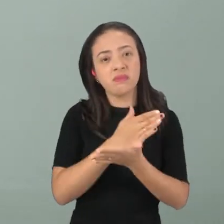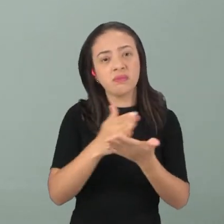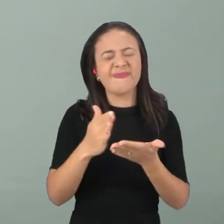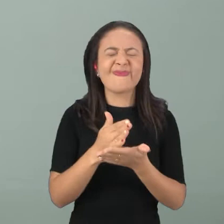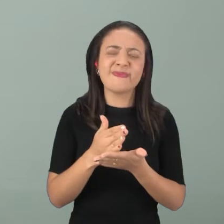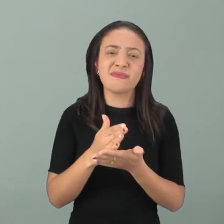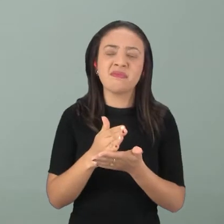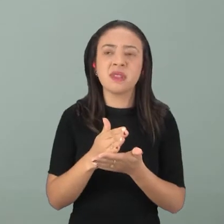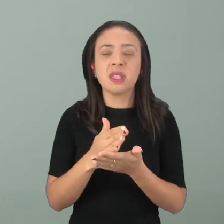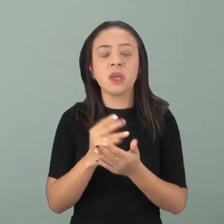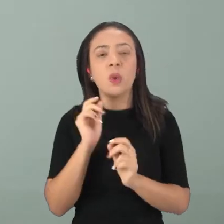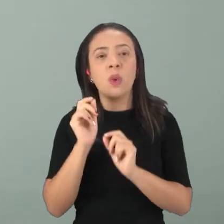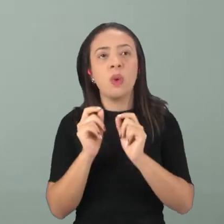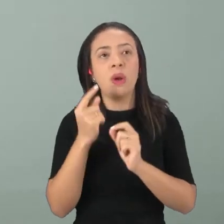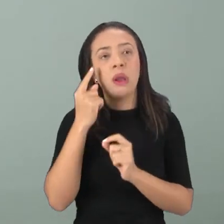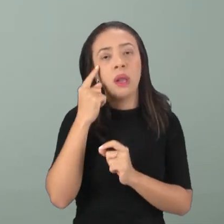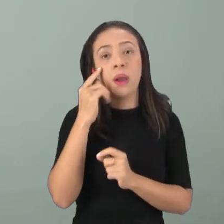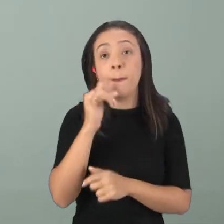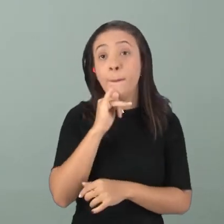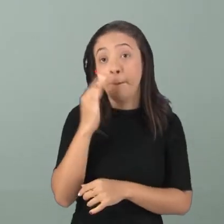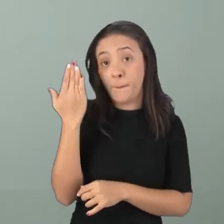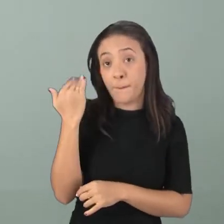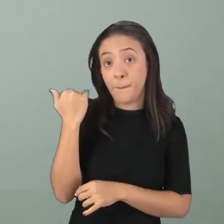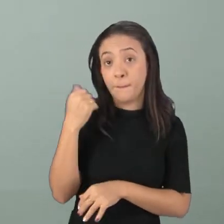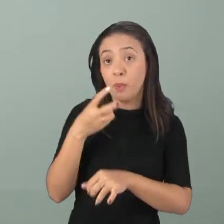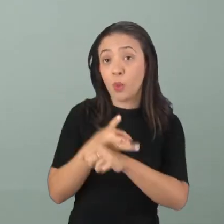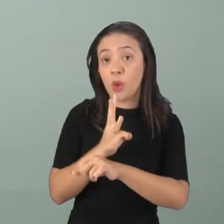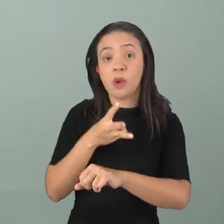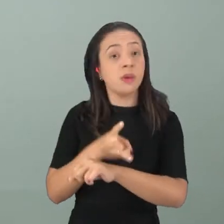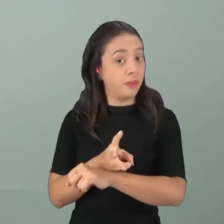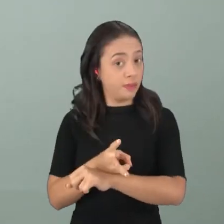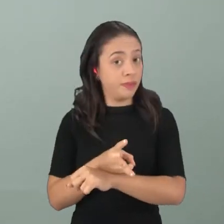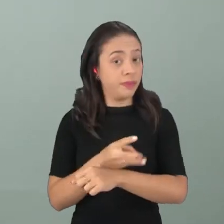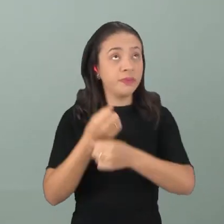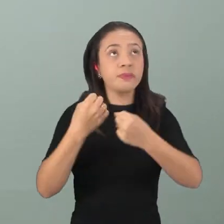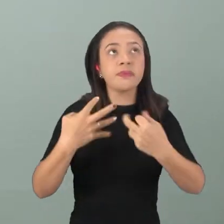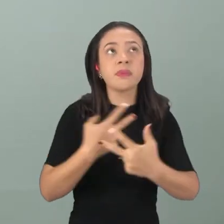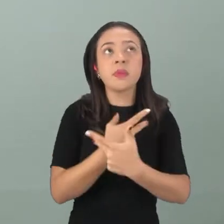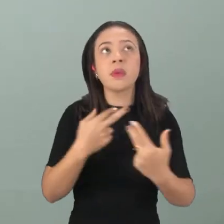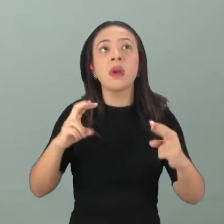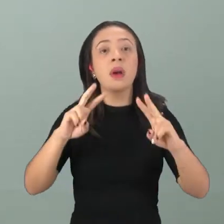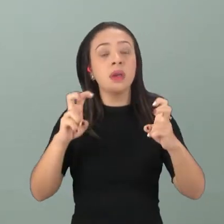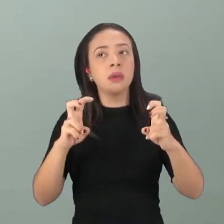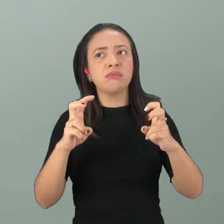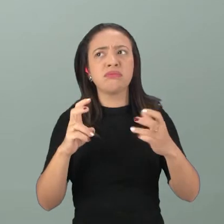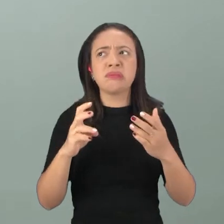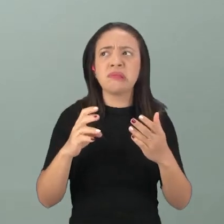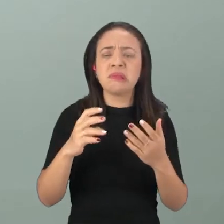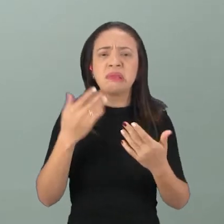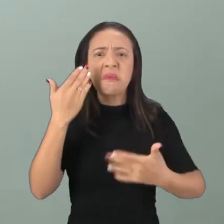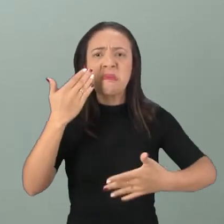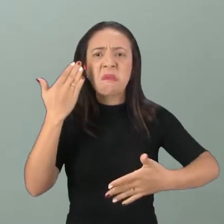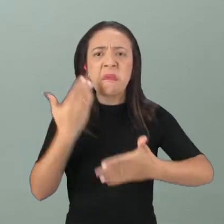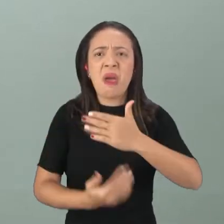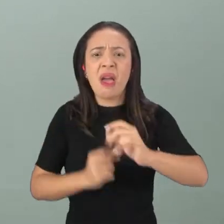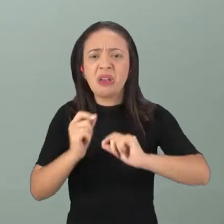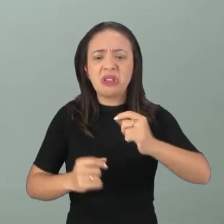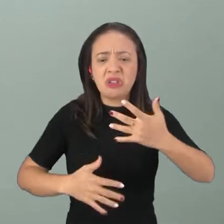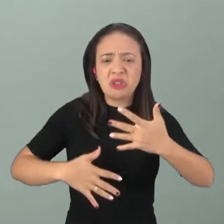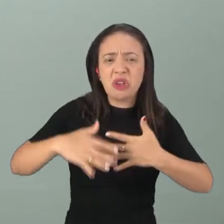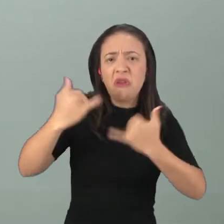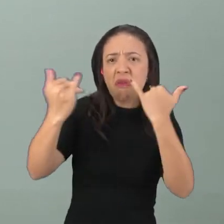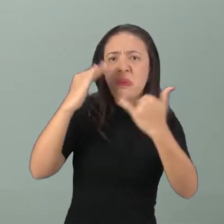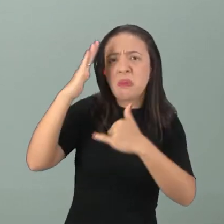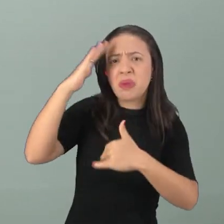porque às vezes a gente se perde lá. Como a gente viu o exemplo na aula passada do WhatsApp, ele fala sobre várias coisas do WhatsApp, a gente se perde na ideia